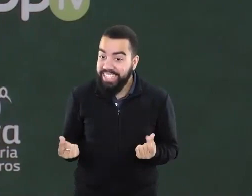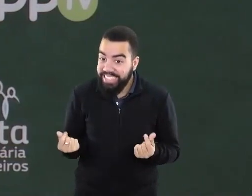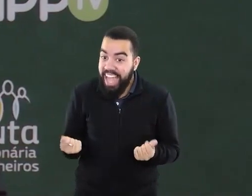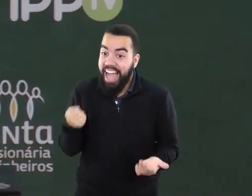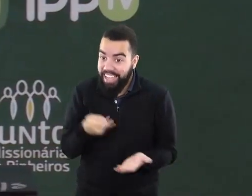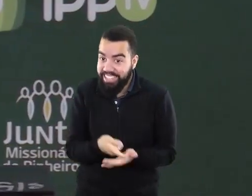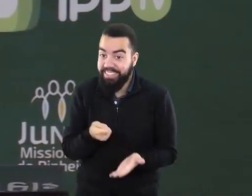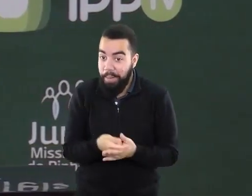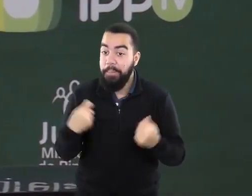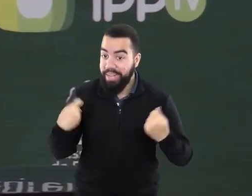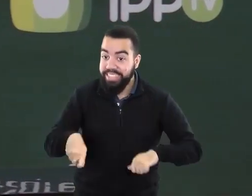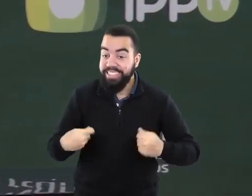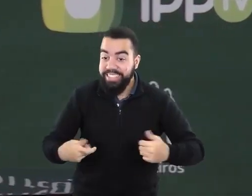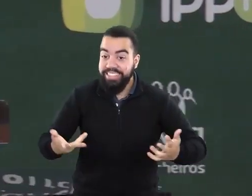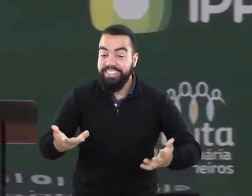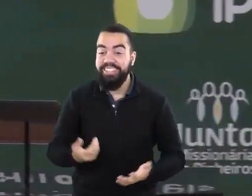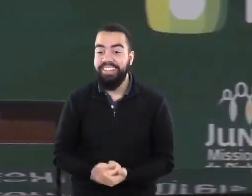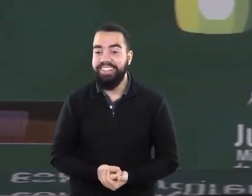Pula fora não.